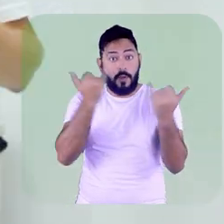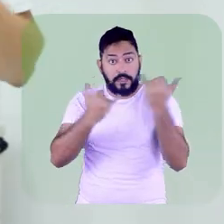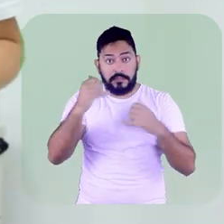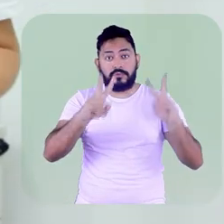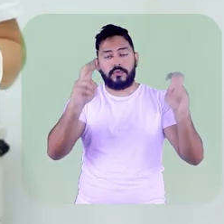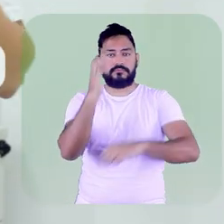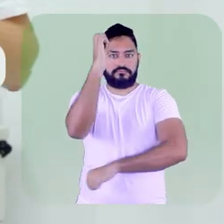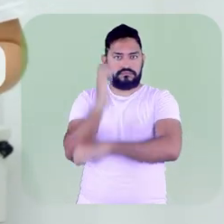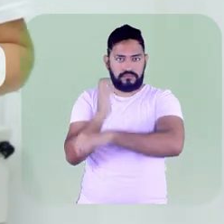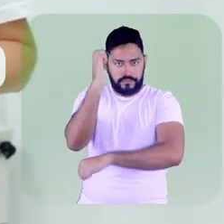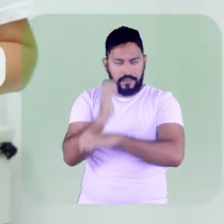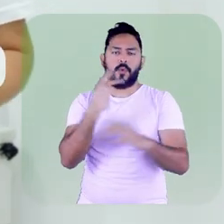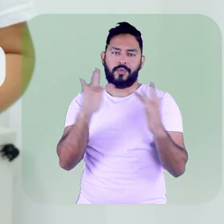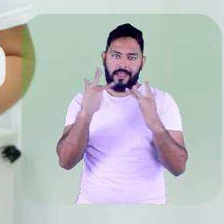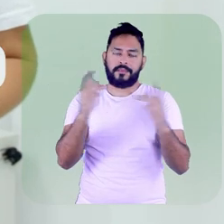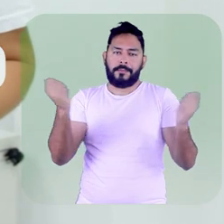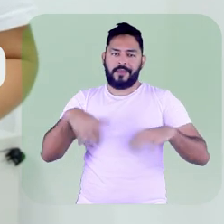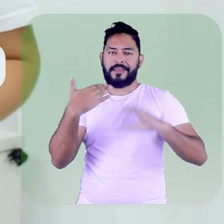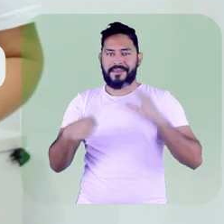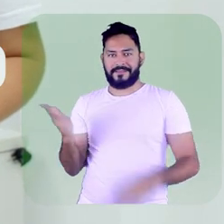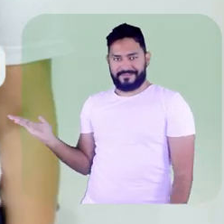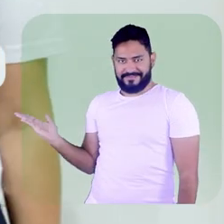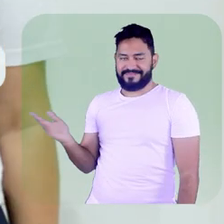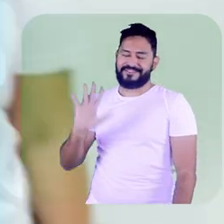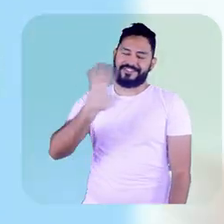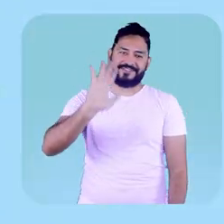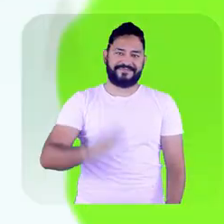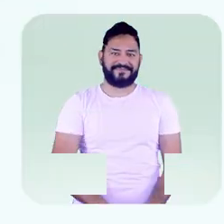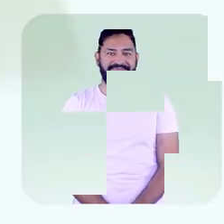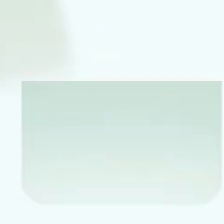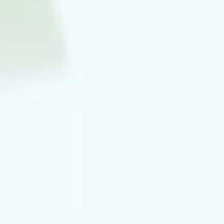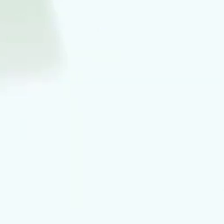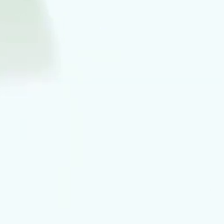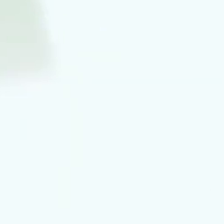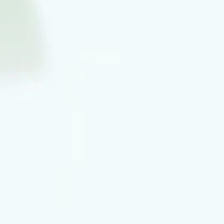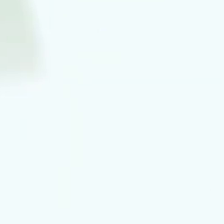sobre ergonomia, entre em contato com a equipe de segurança por este e-mail aqui. Até mais!